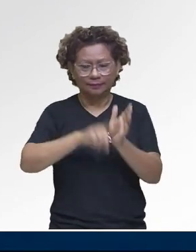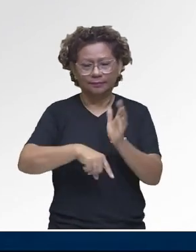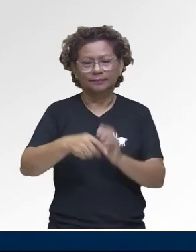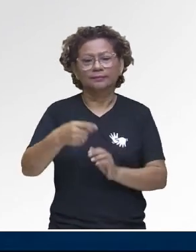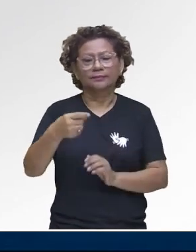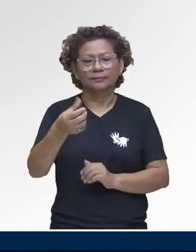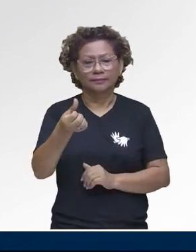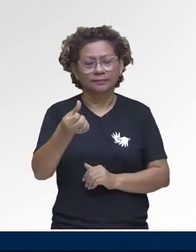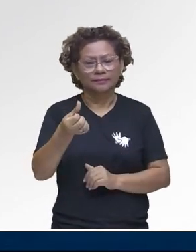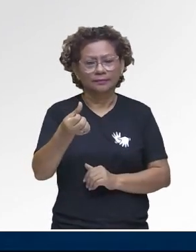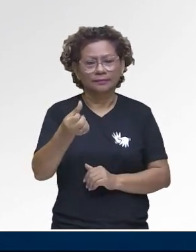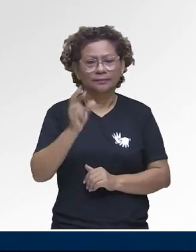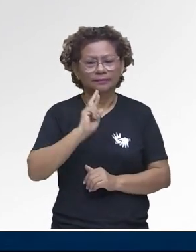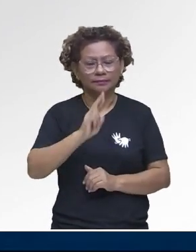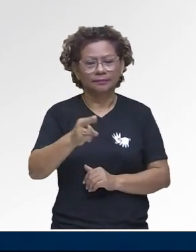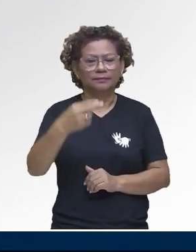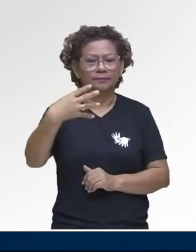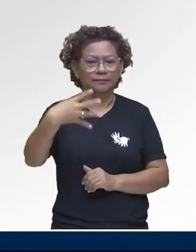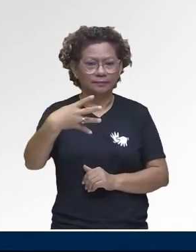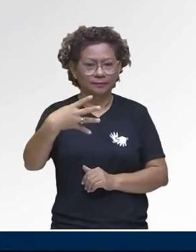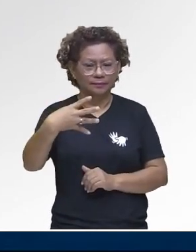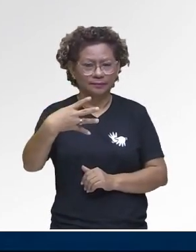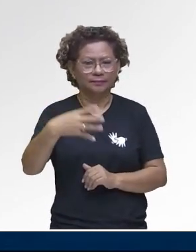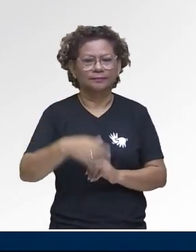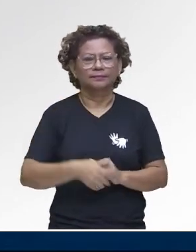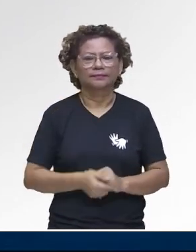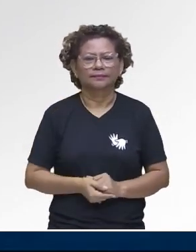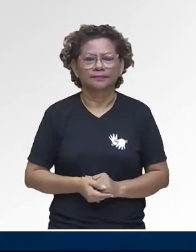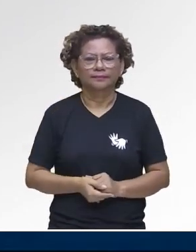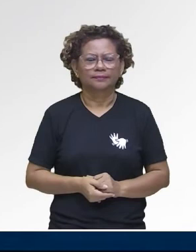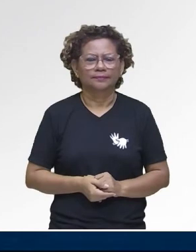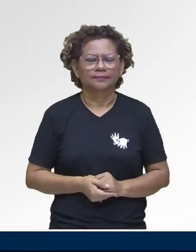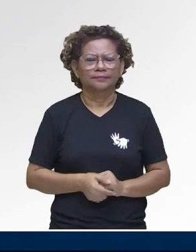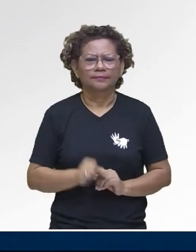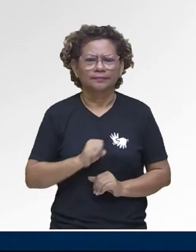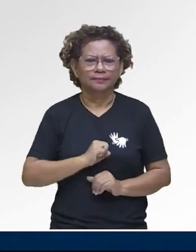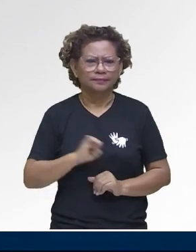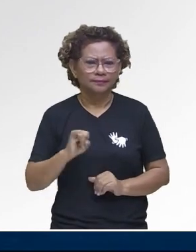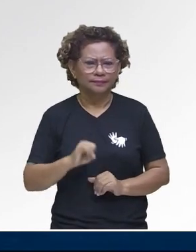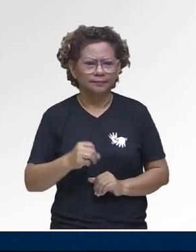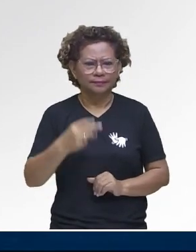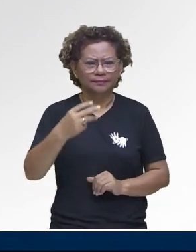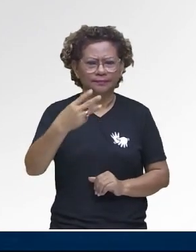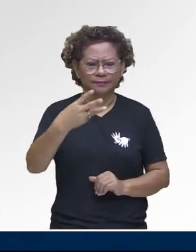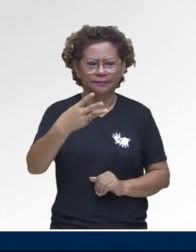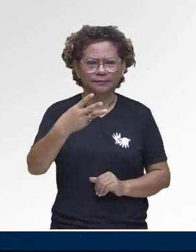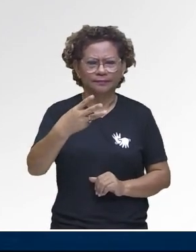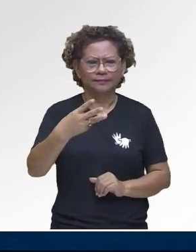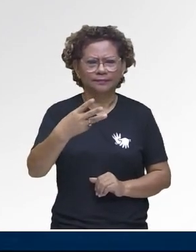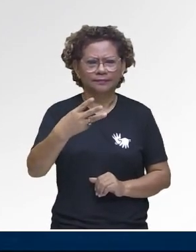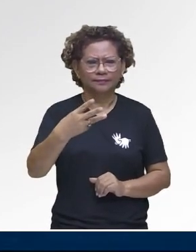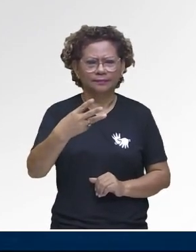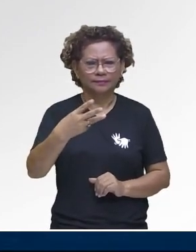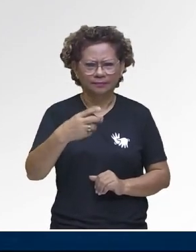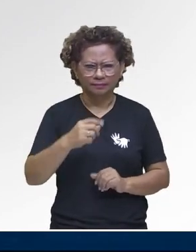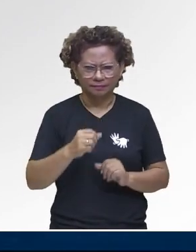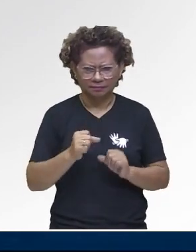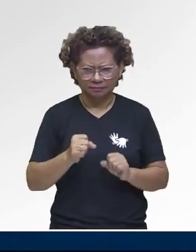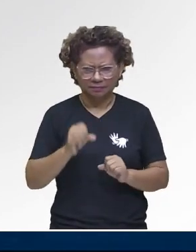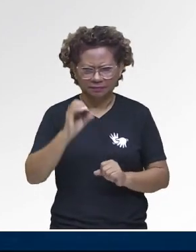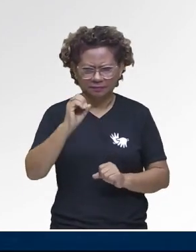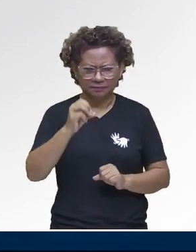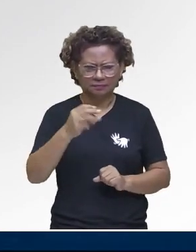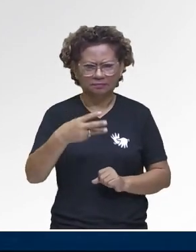4. Devolvo o 1. Se era 3, ficou 4. Peço ajuda mais uma vez aqui.